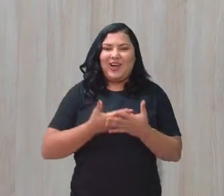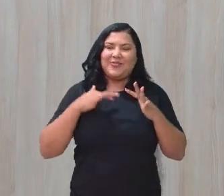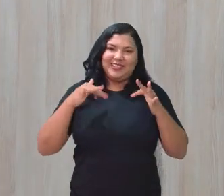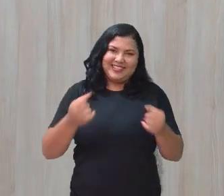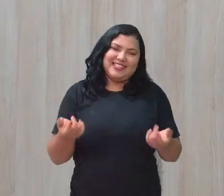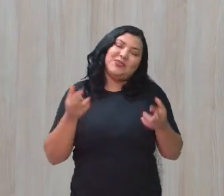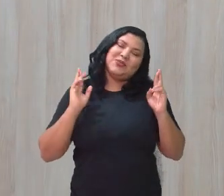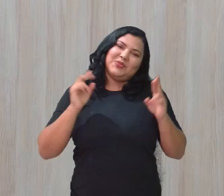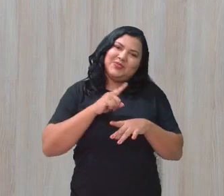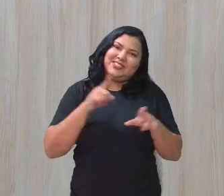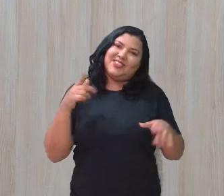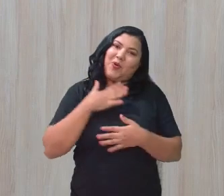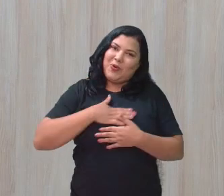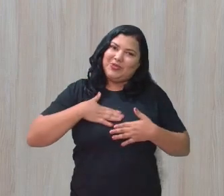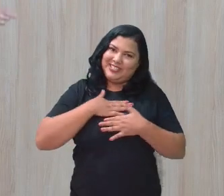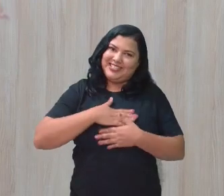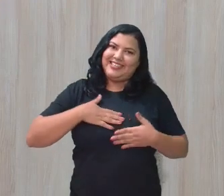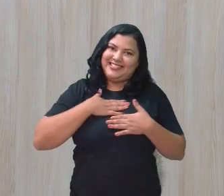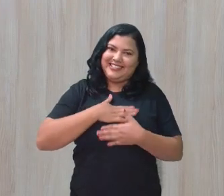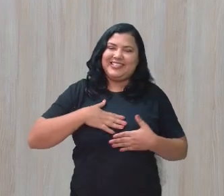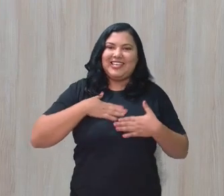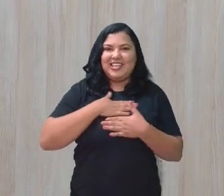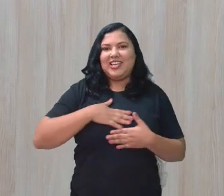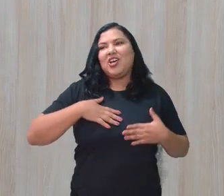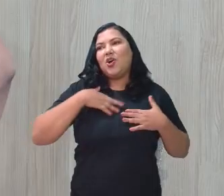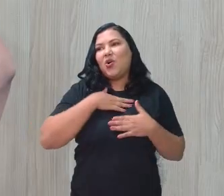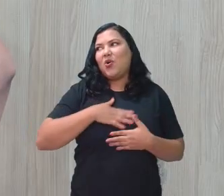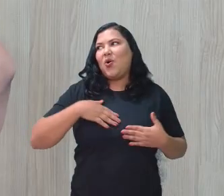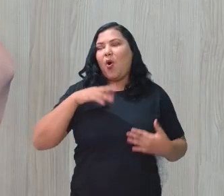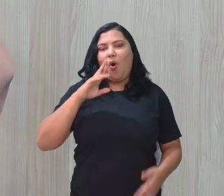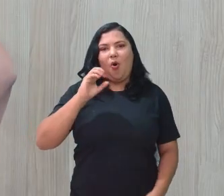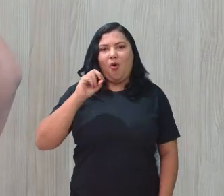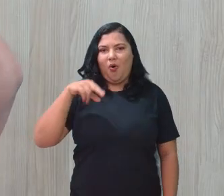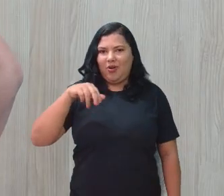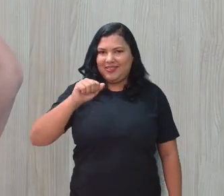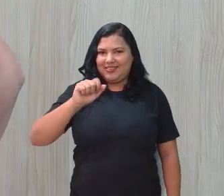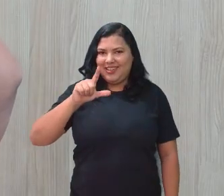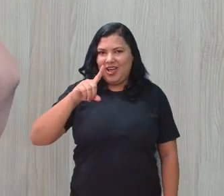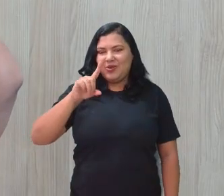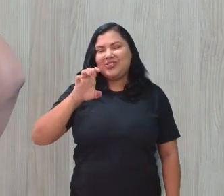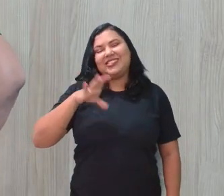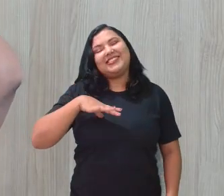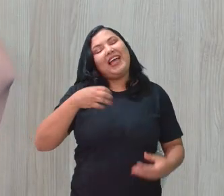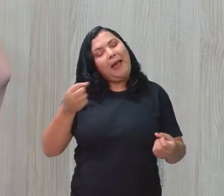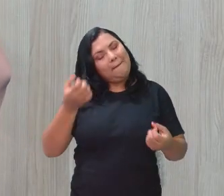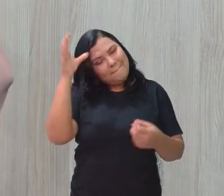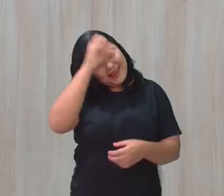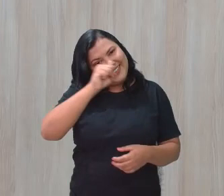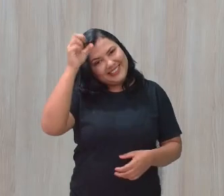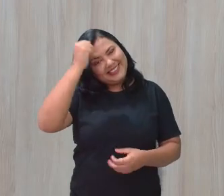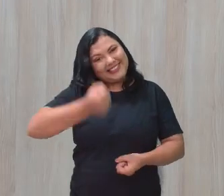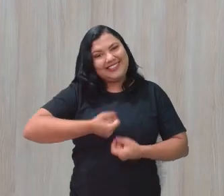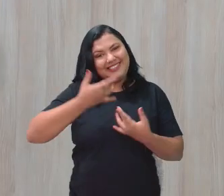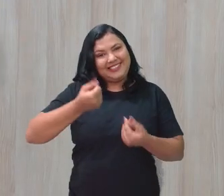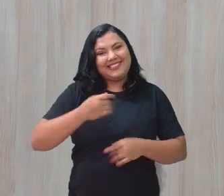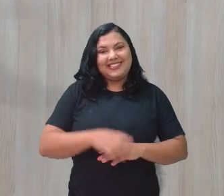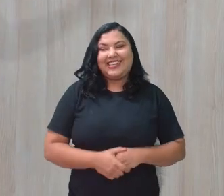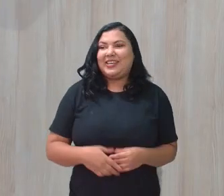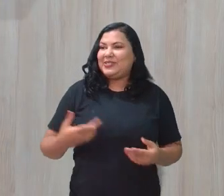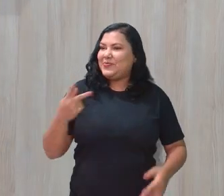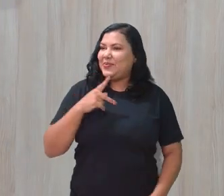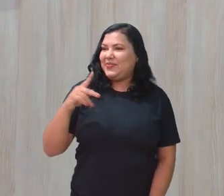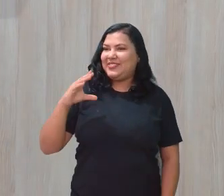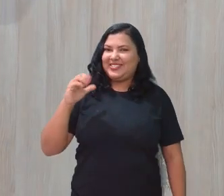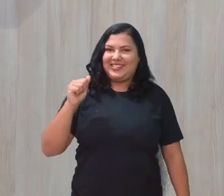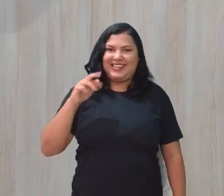espero que vocês tenham gostado do nosso tribunal improvisado. Ronald disse que está aprendendo a argumentar. Olha aí, vamos Maravilha, lá. Ronald. Sensacional. Professora